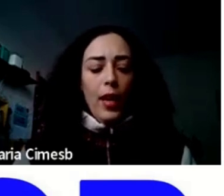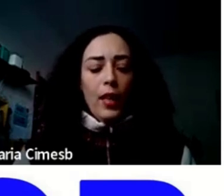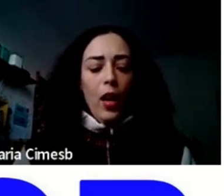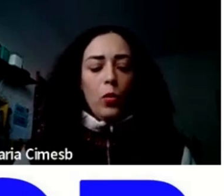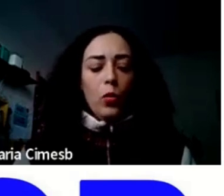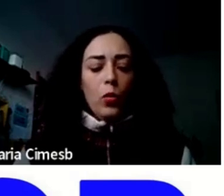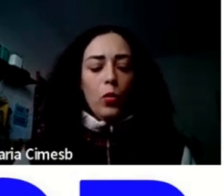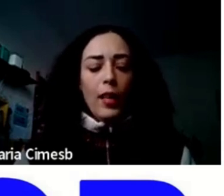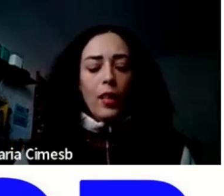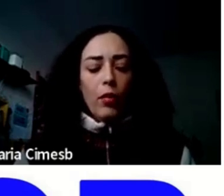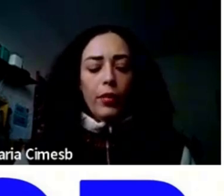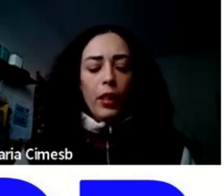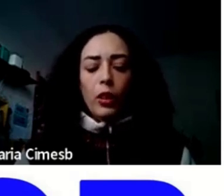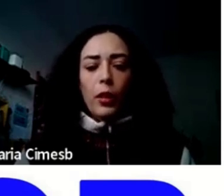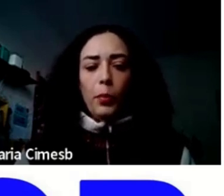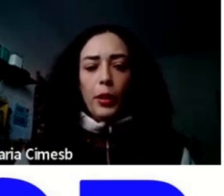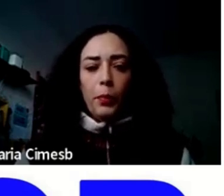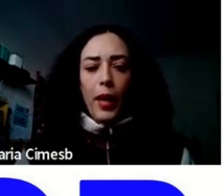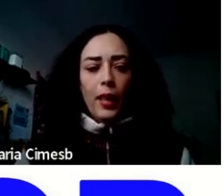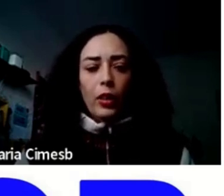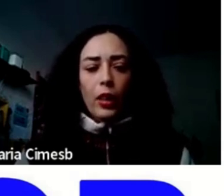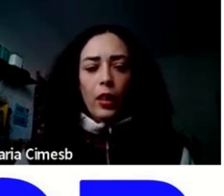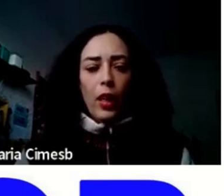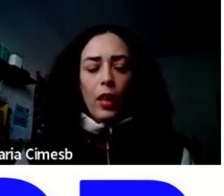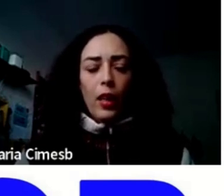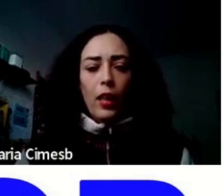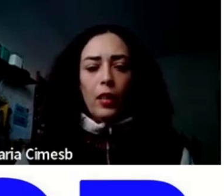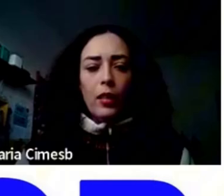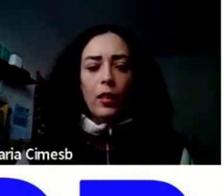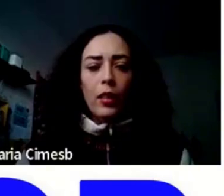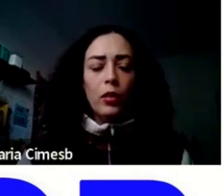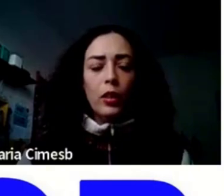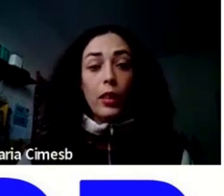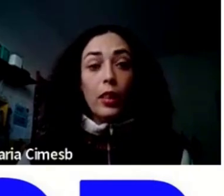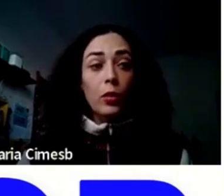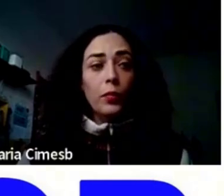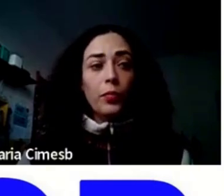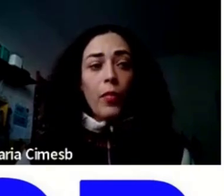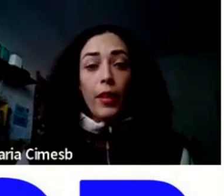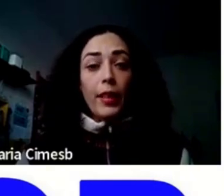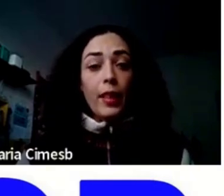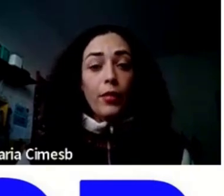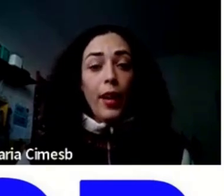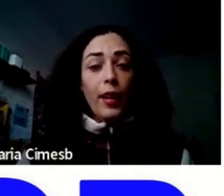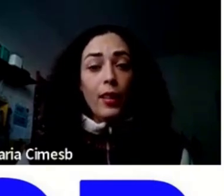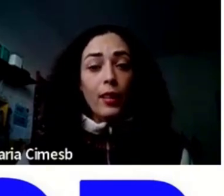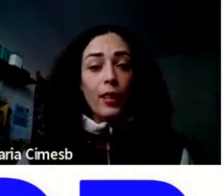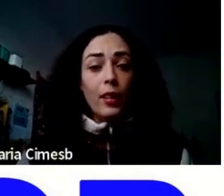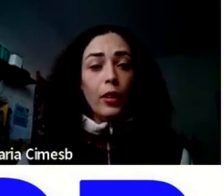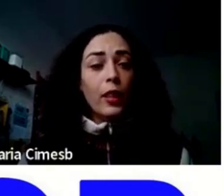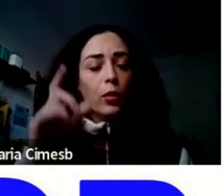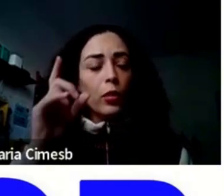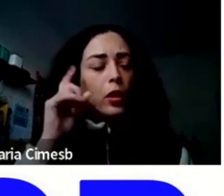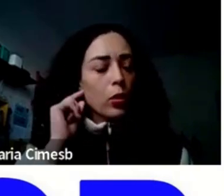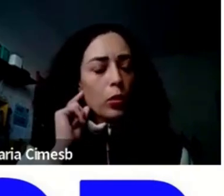não consegue. Alguns nascem ouvinte, depois perde a audição, então vai ter